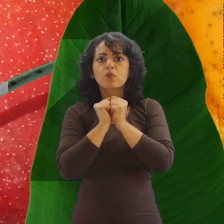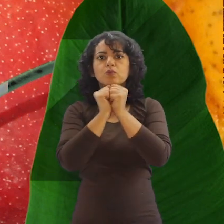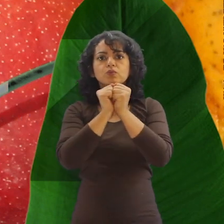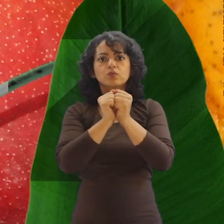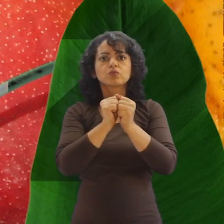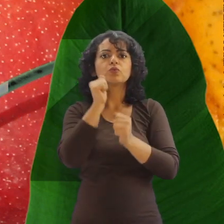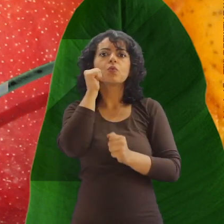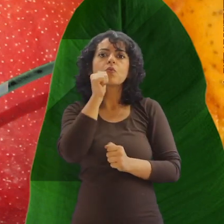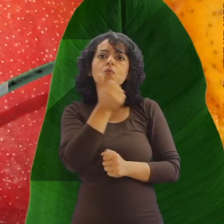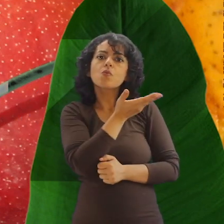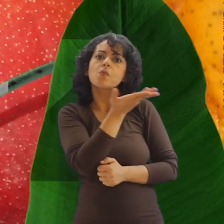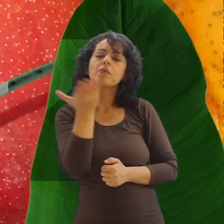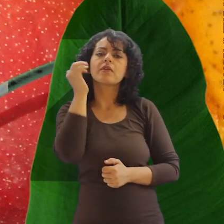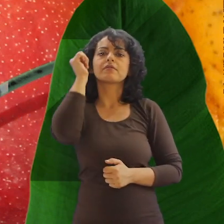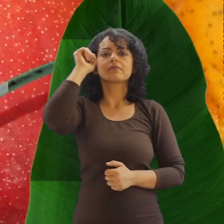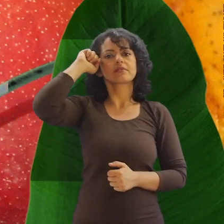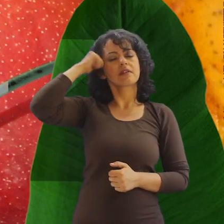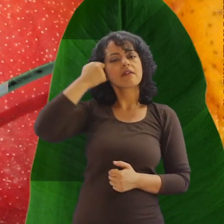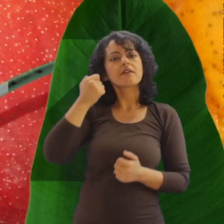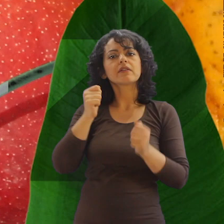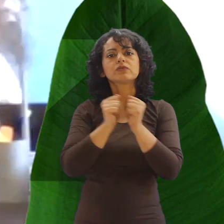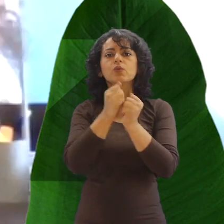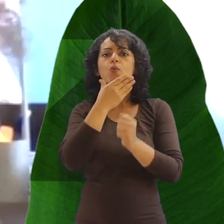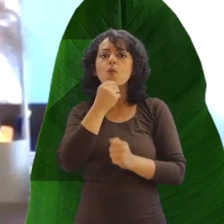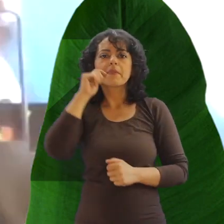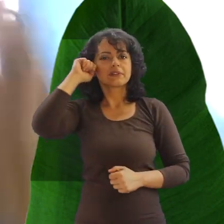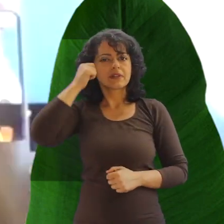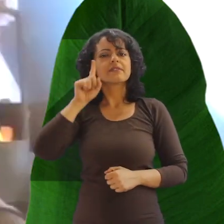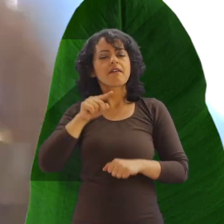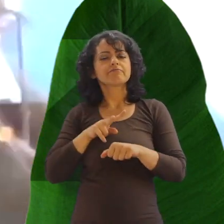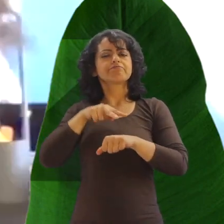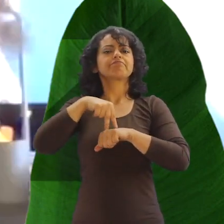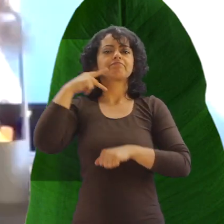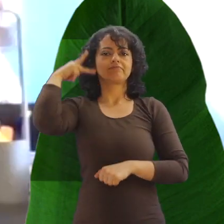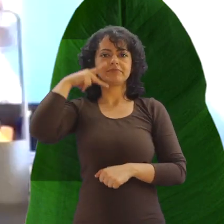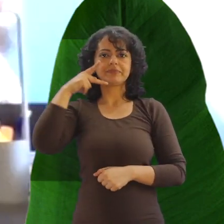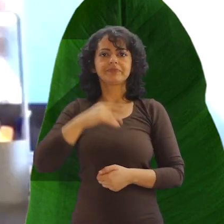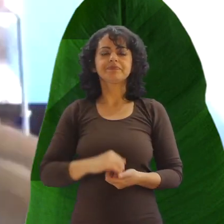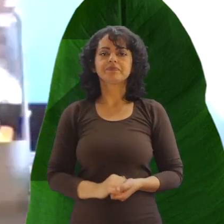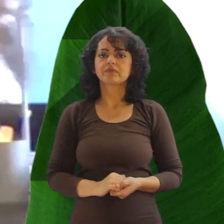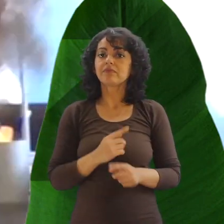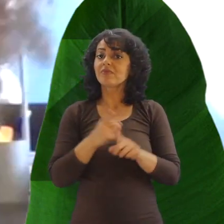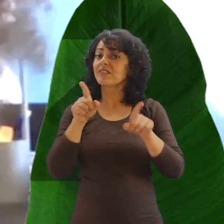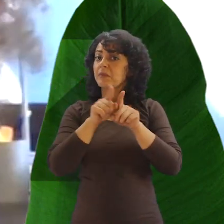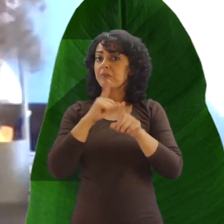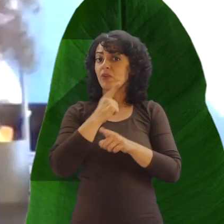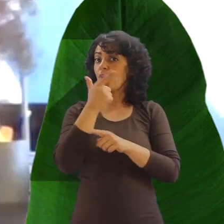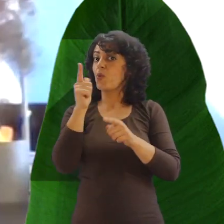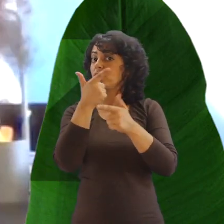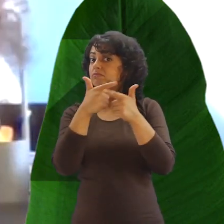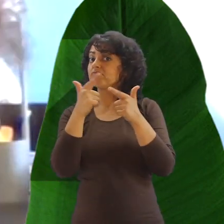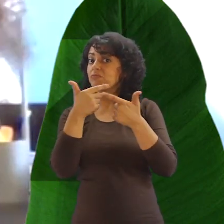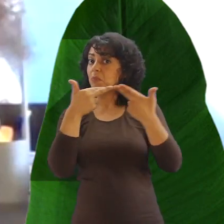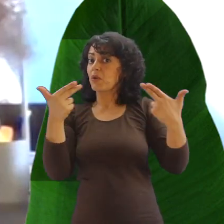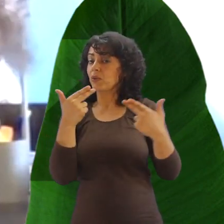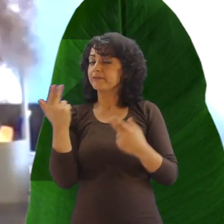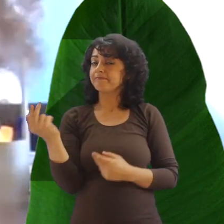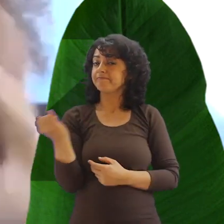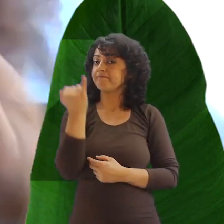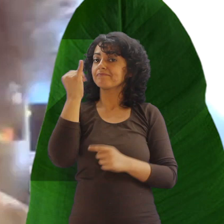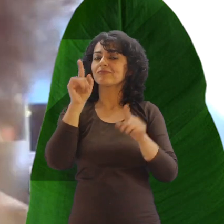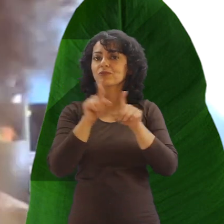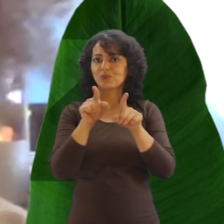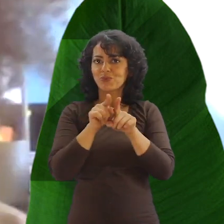homens negros, é muito político. Mas você traz uma outra questão que também para mim é muito cara, que é a